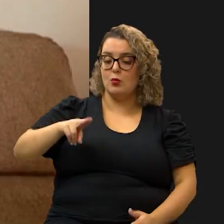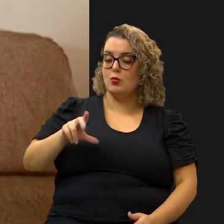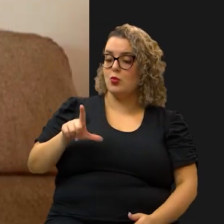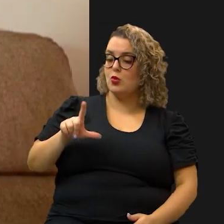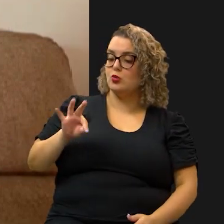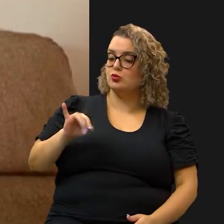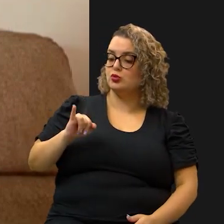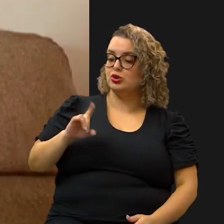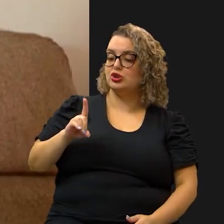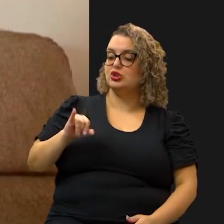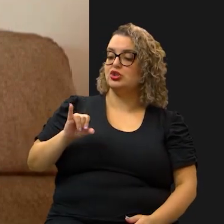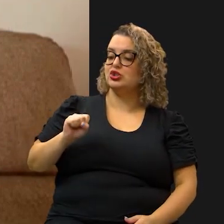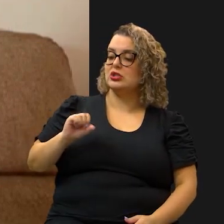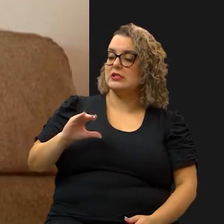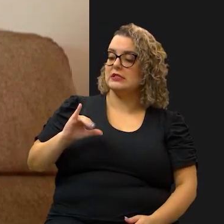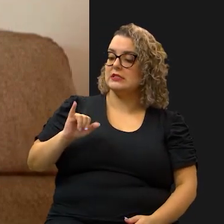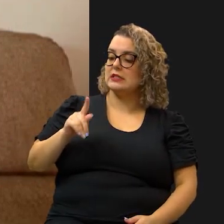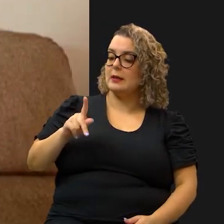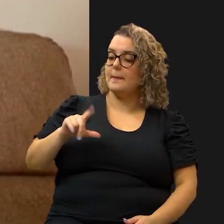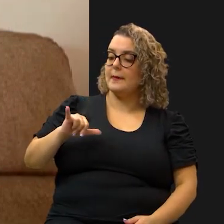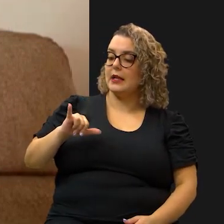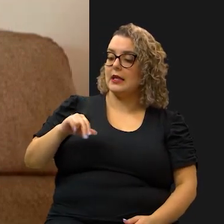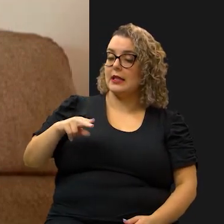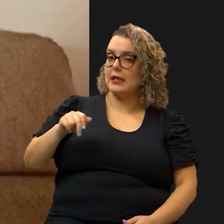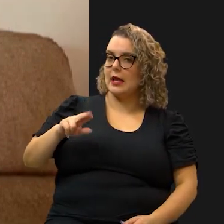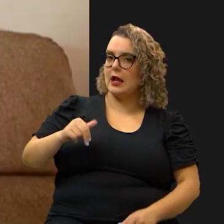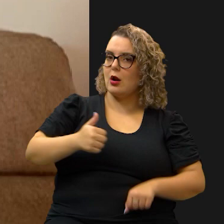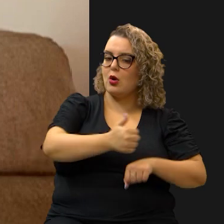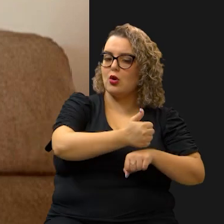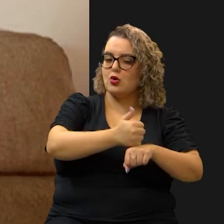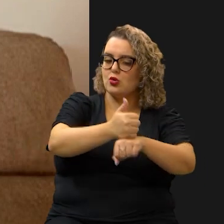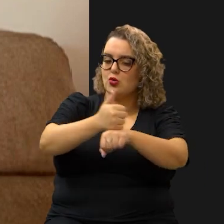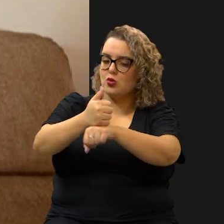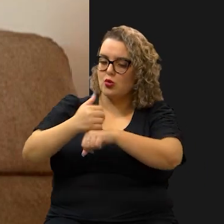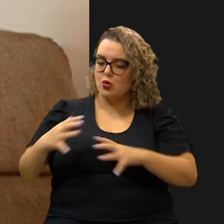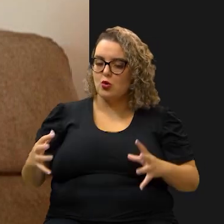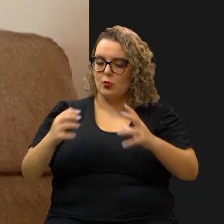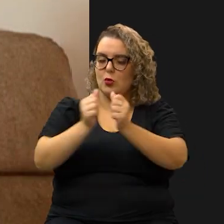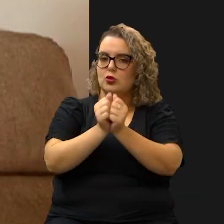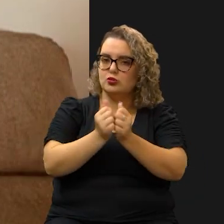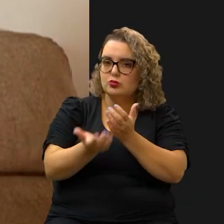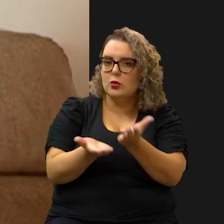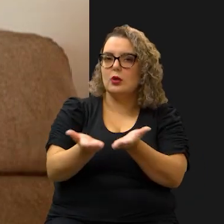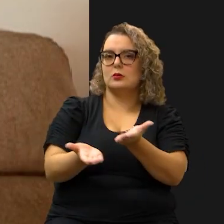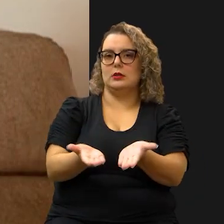tratamento é multidisciplinar. Quando eu falo multidisciplinar, envolve